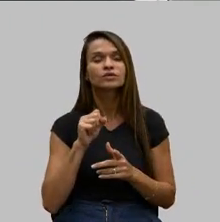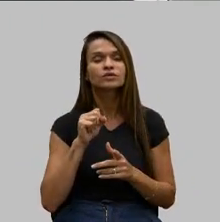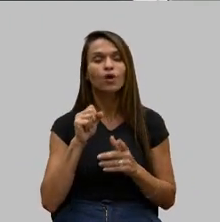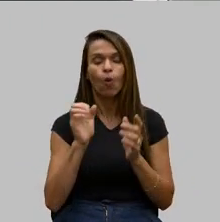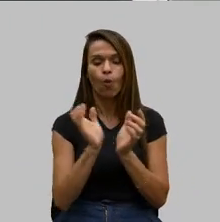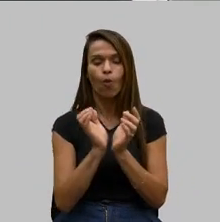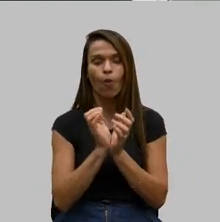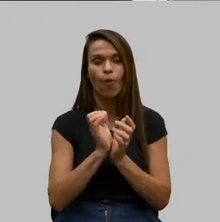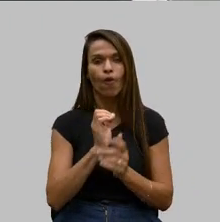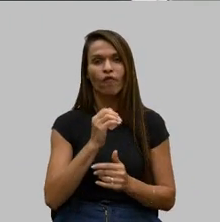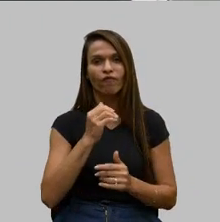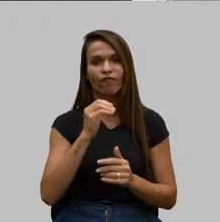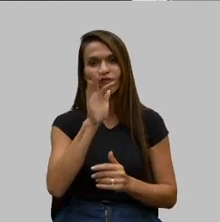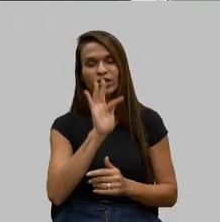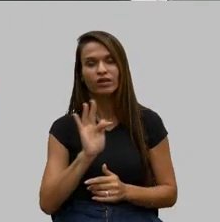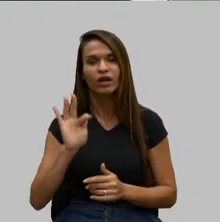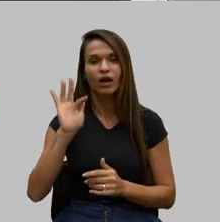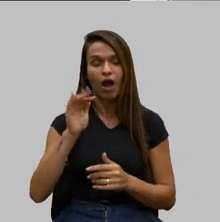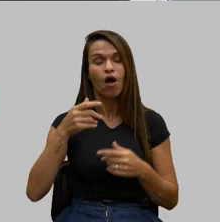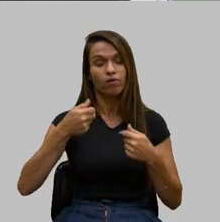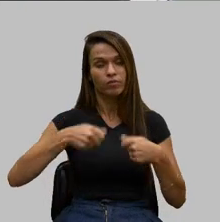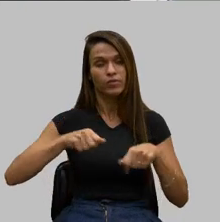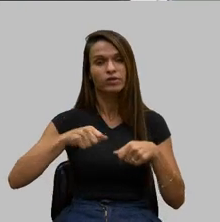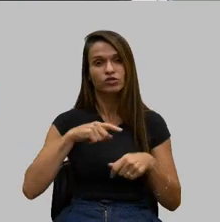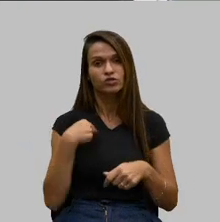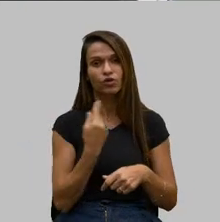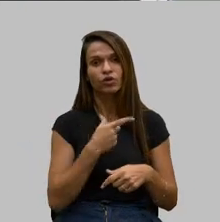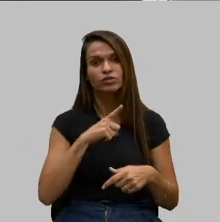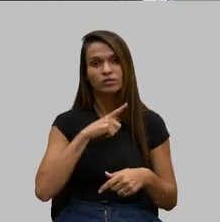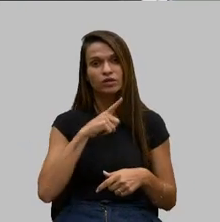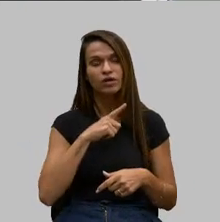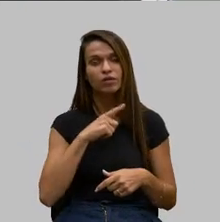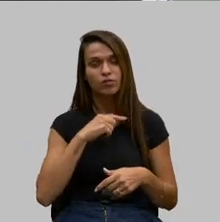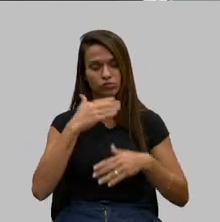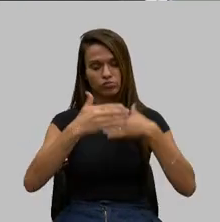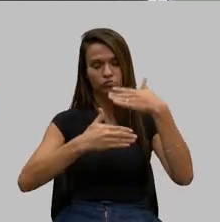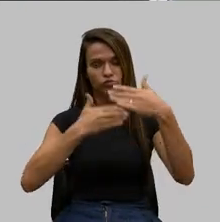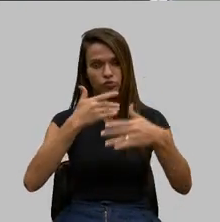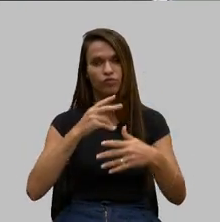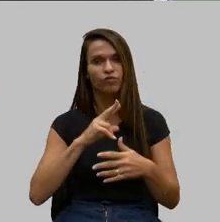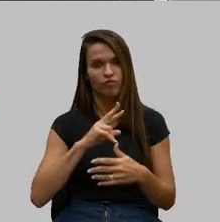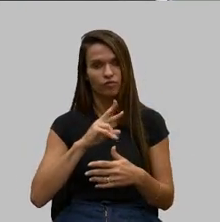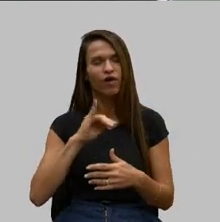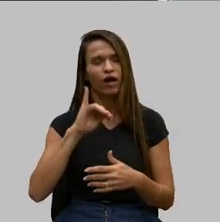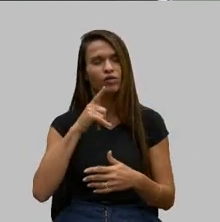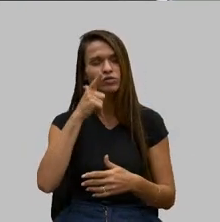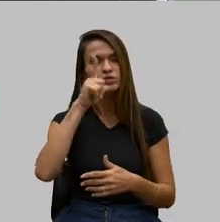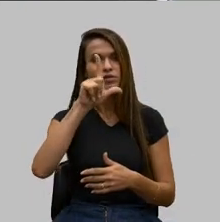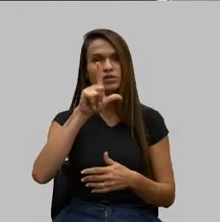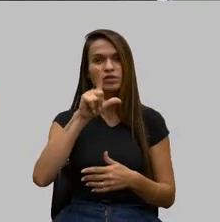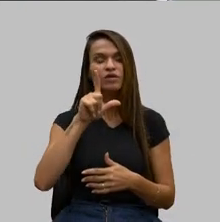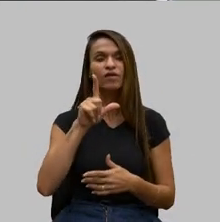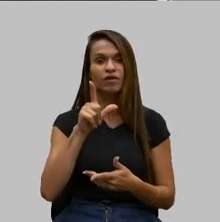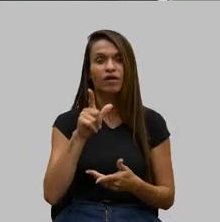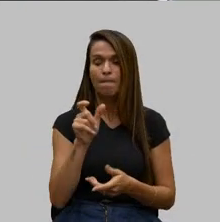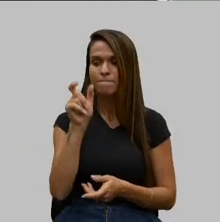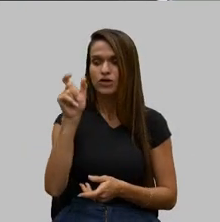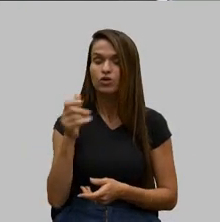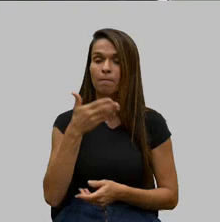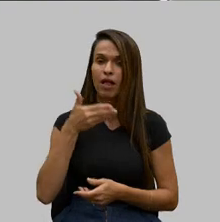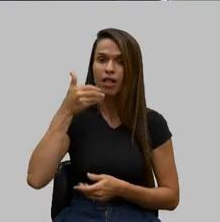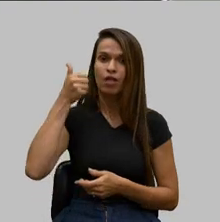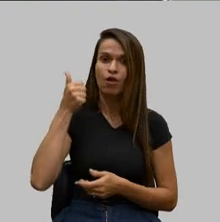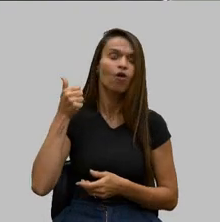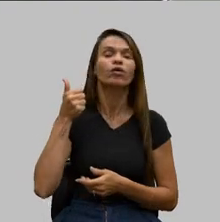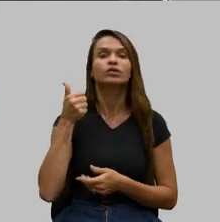grande eh necessidade que nós temos um grande avanço que nós vamos conseguir e não teria pessoas pessoa melhor para que eu